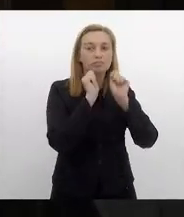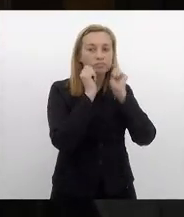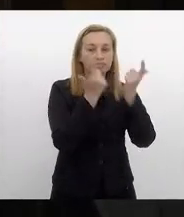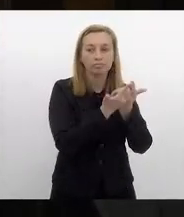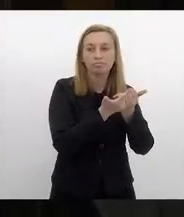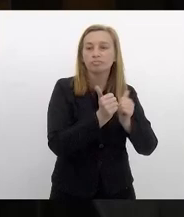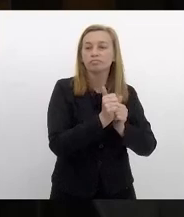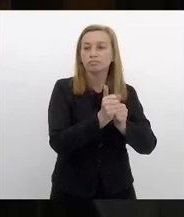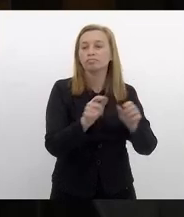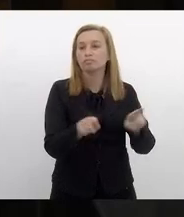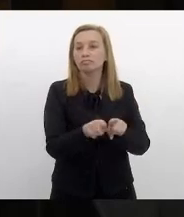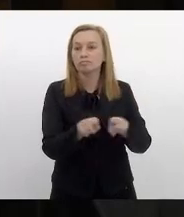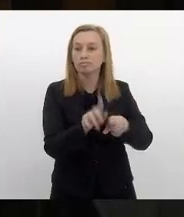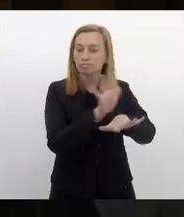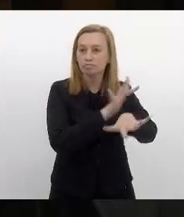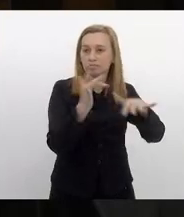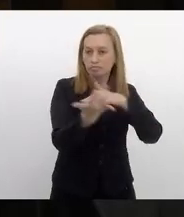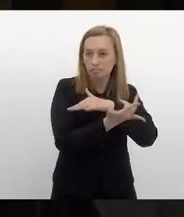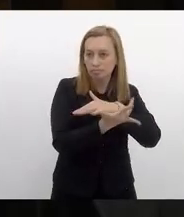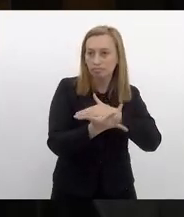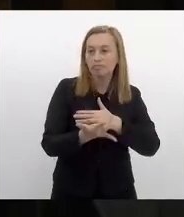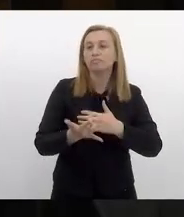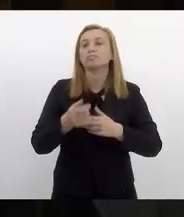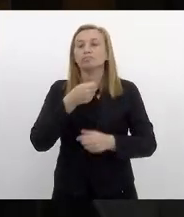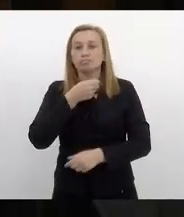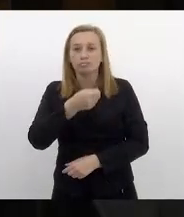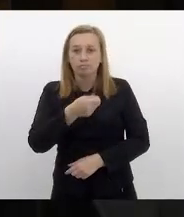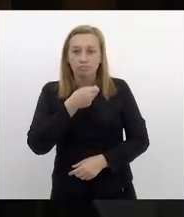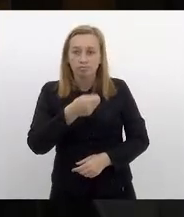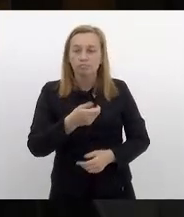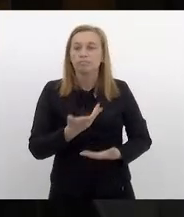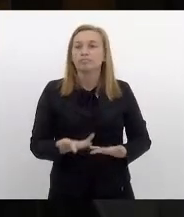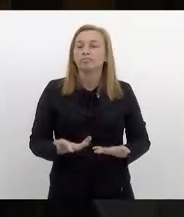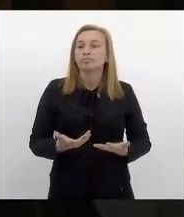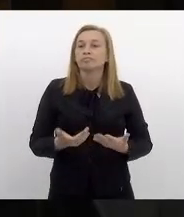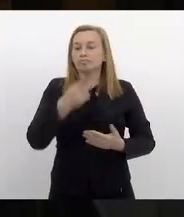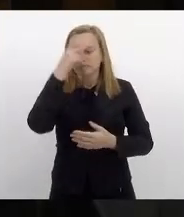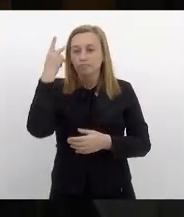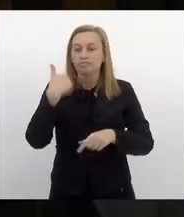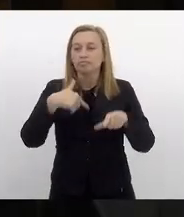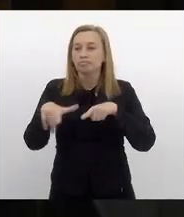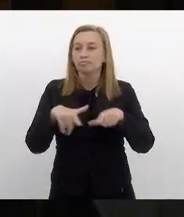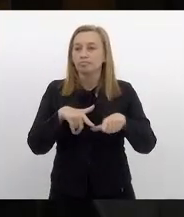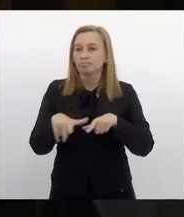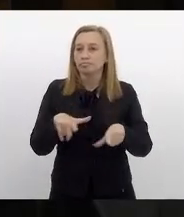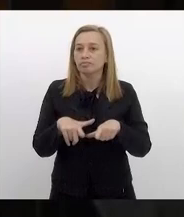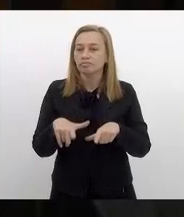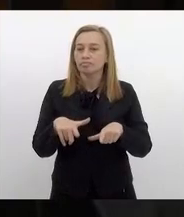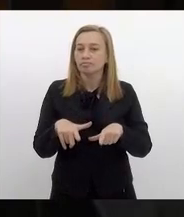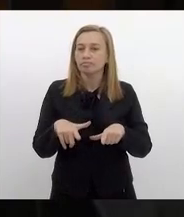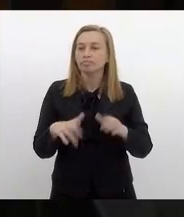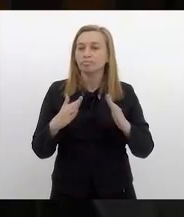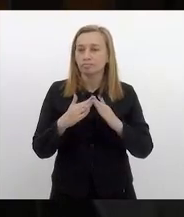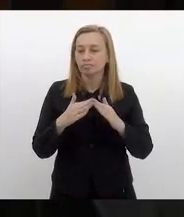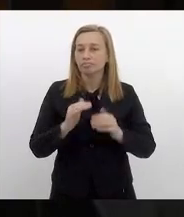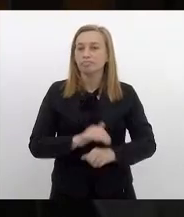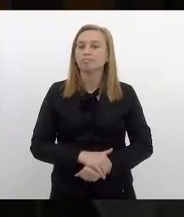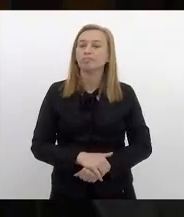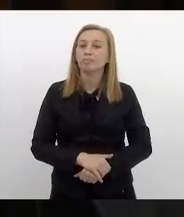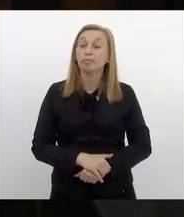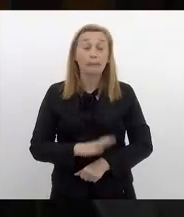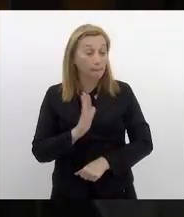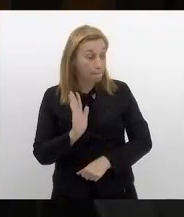seguem pelas redes sociais, imprensa e trabalhadores e trabalhadoras desta casa.